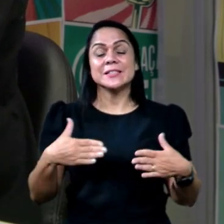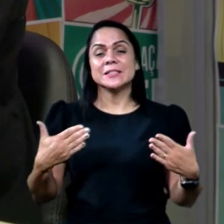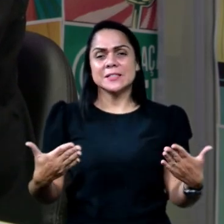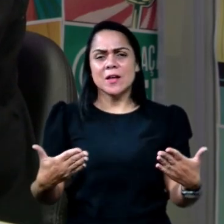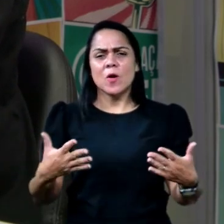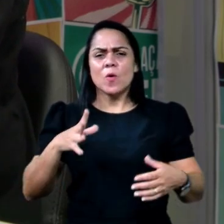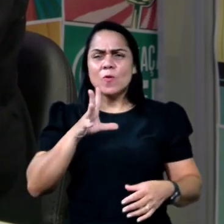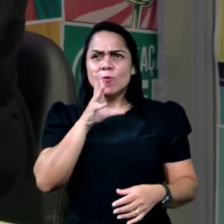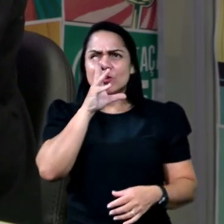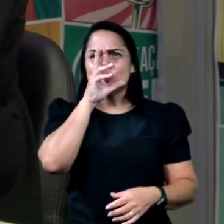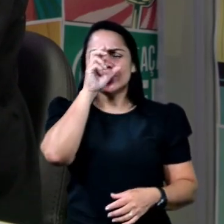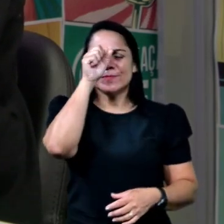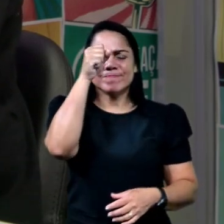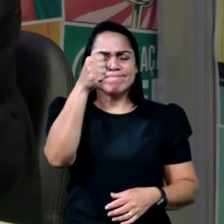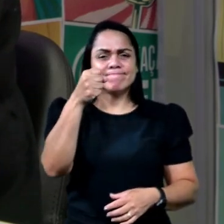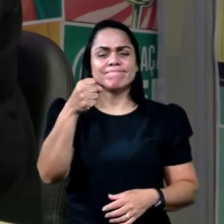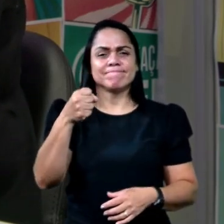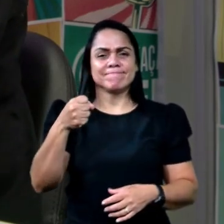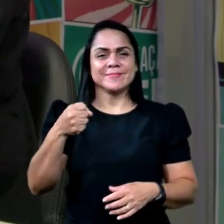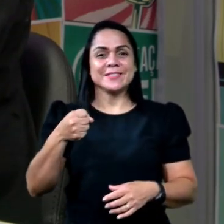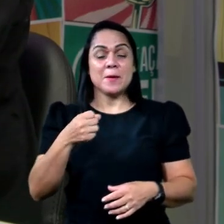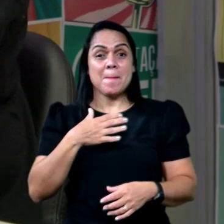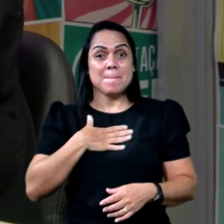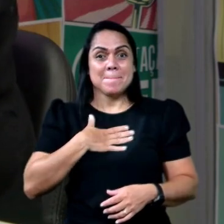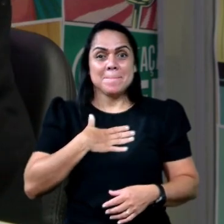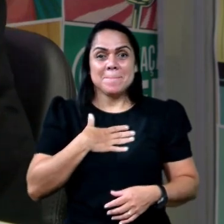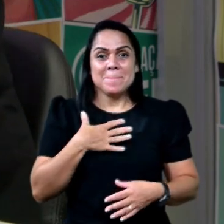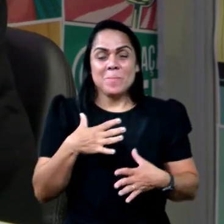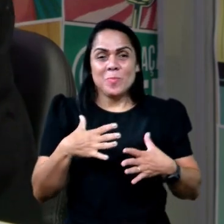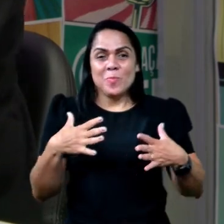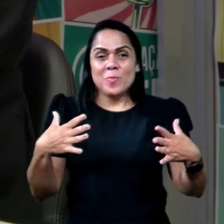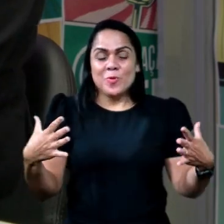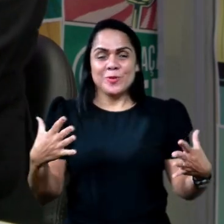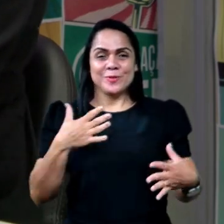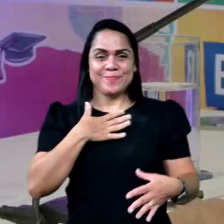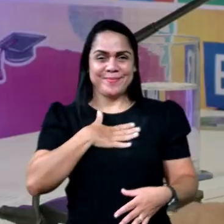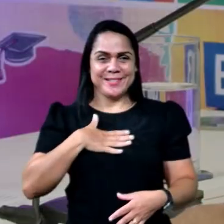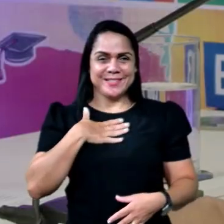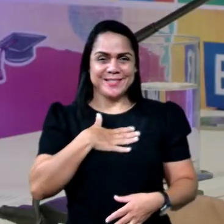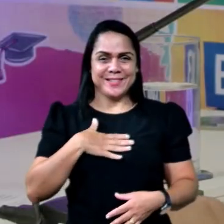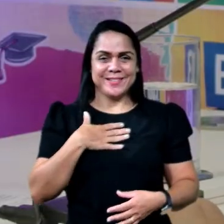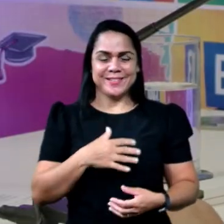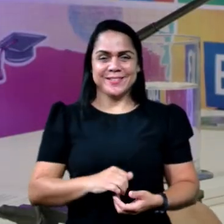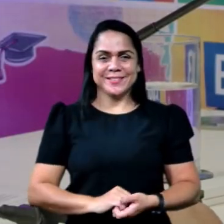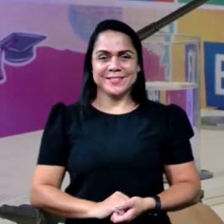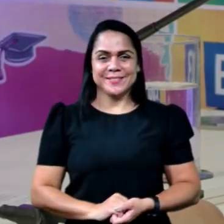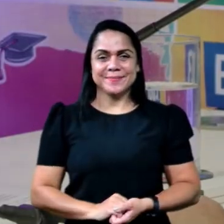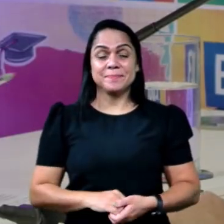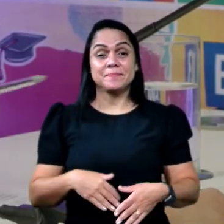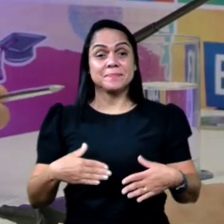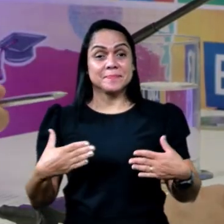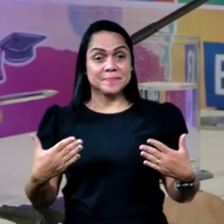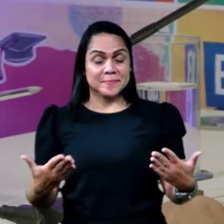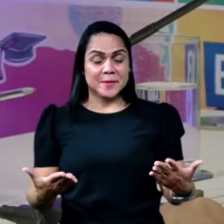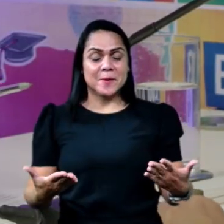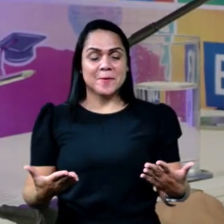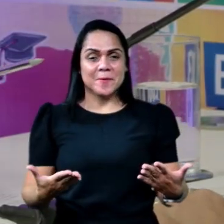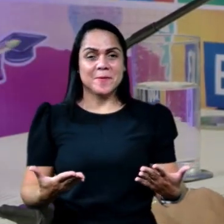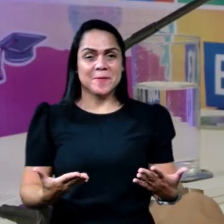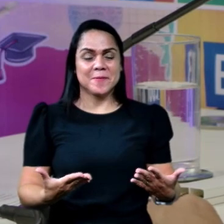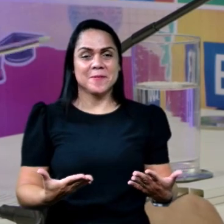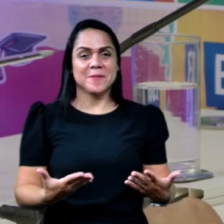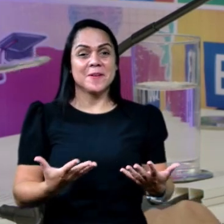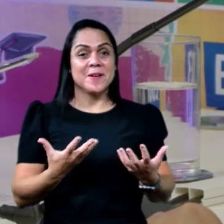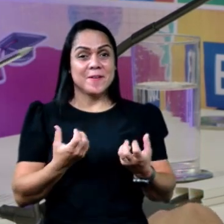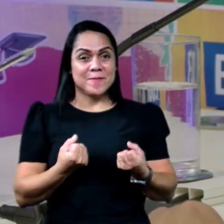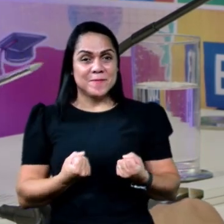uma forma muito, às vezes, exagerada, mas muito prazerosa. Então vamos entrar nesse. É um buffet